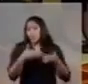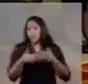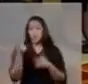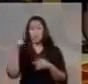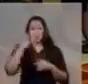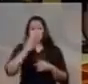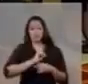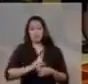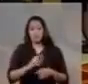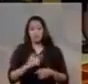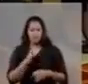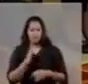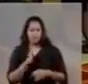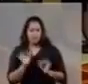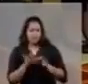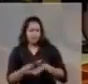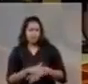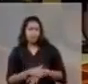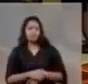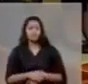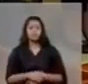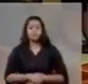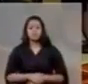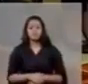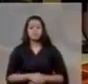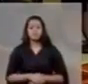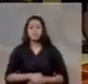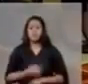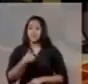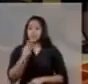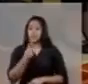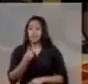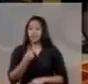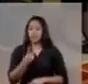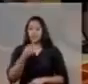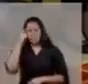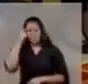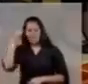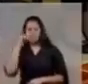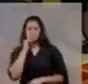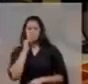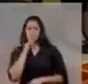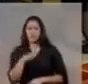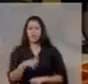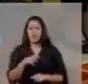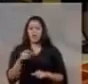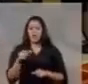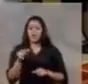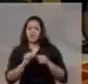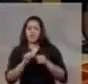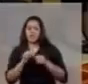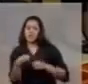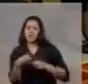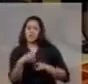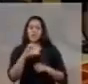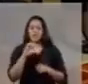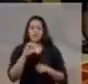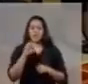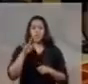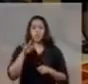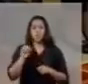já caminhando para finalizar, na ideia de modernização de culto religioso. E fico